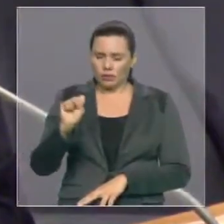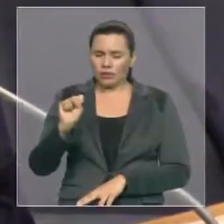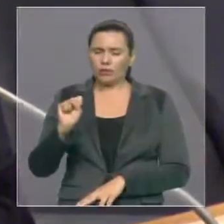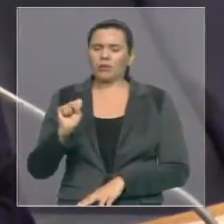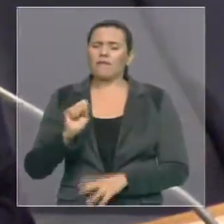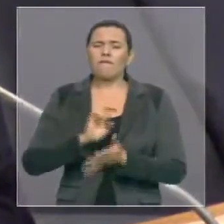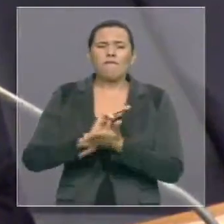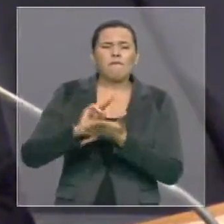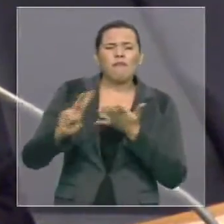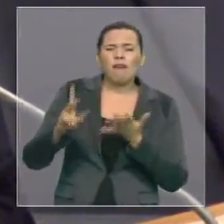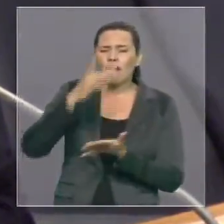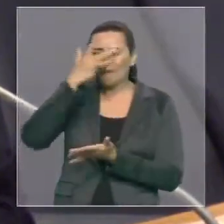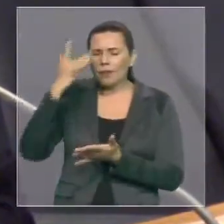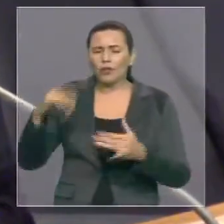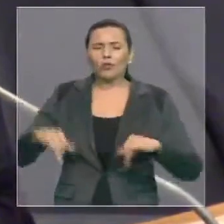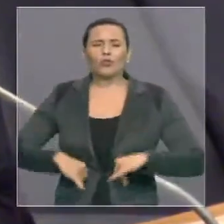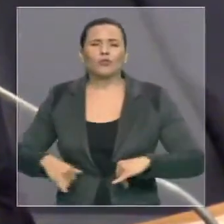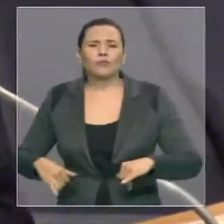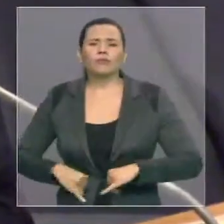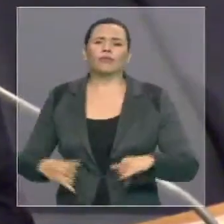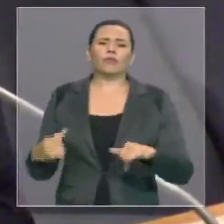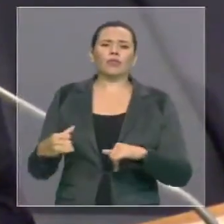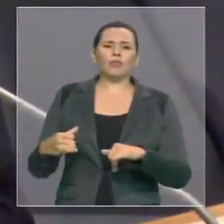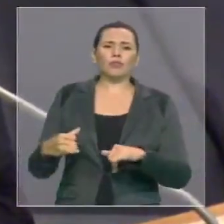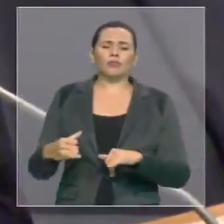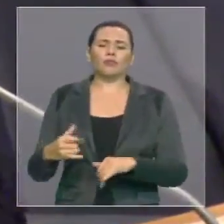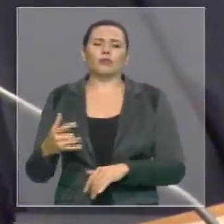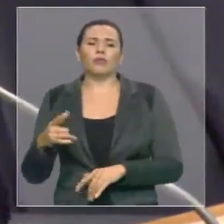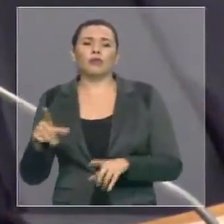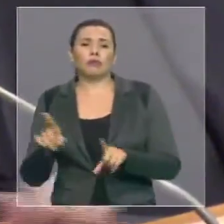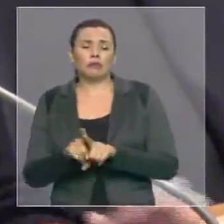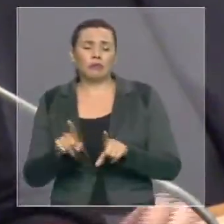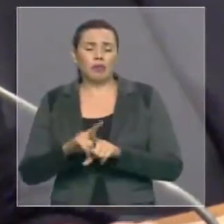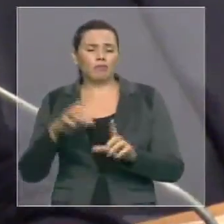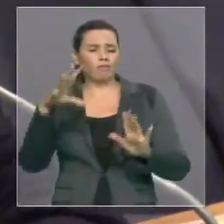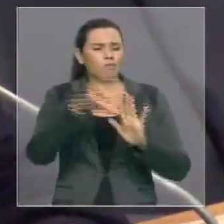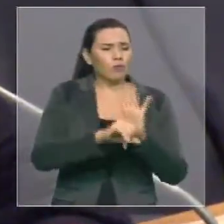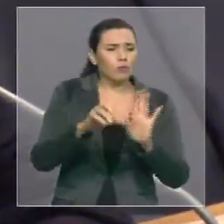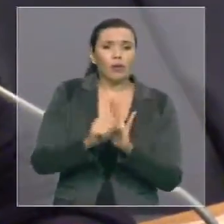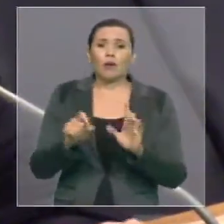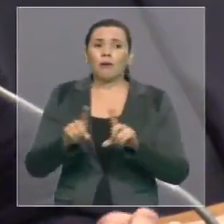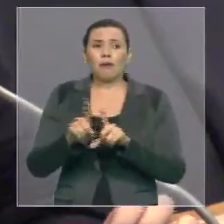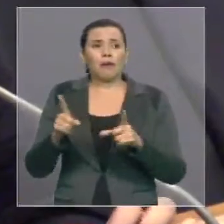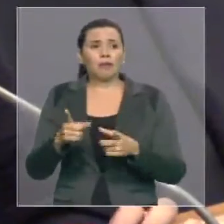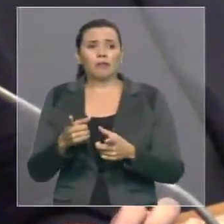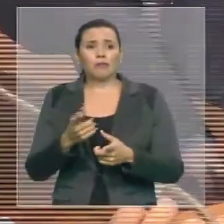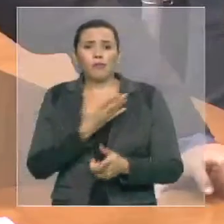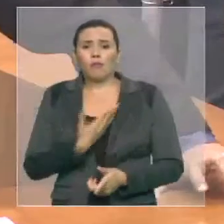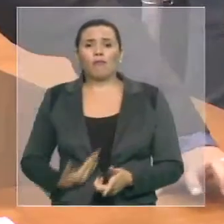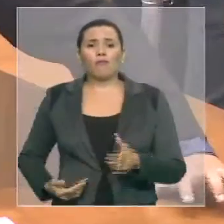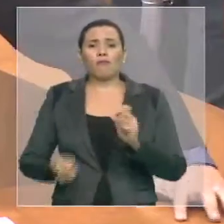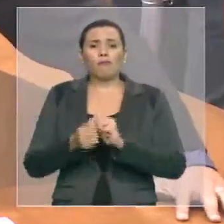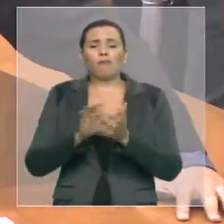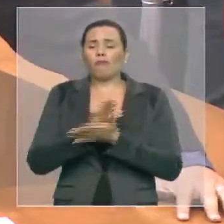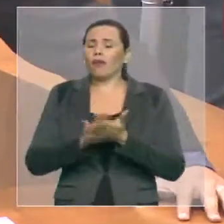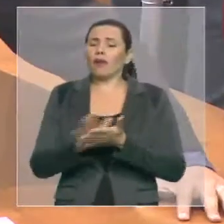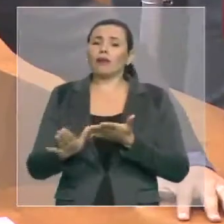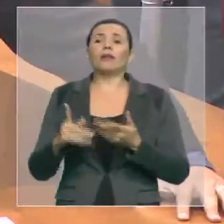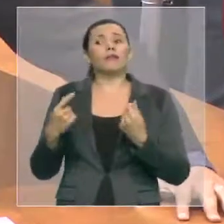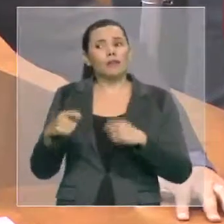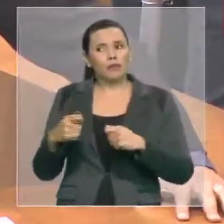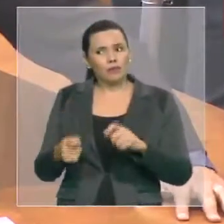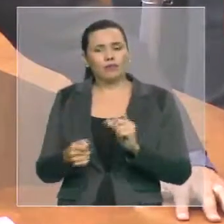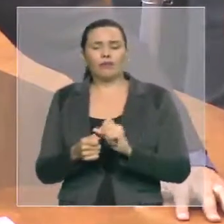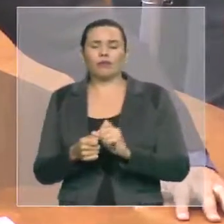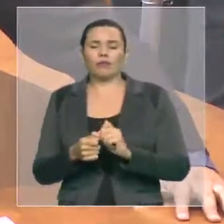do Estado tomar uma posição nesse sentido. Obrigado, deputada Nina. Deputado Antônio Pereira, o Estado não